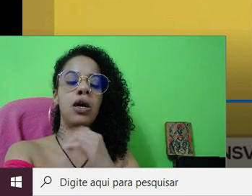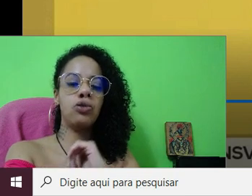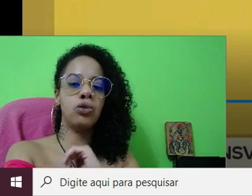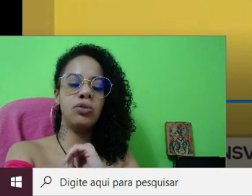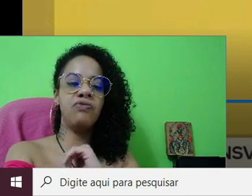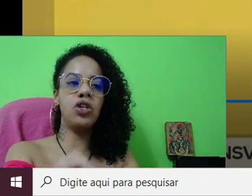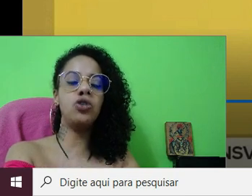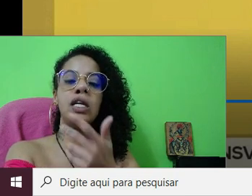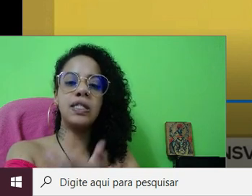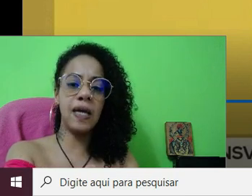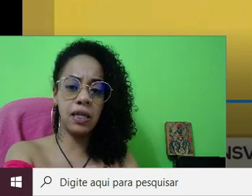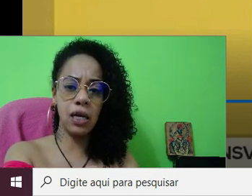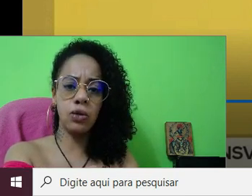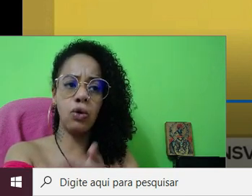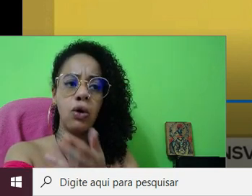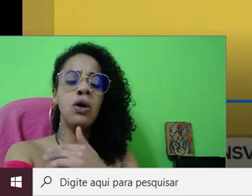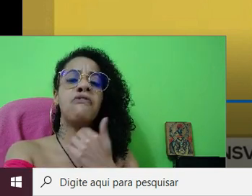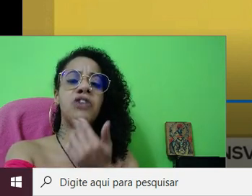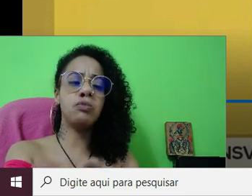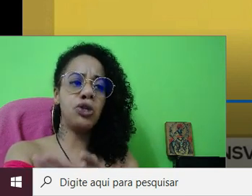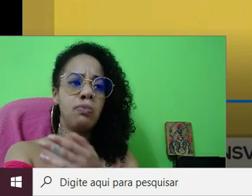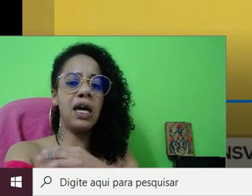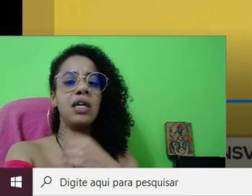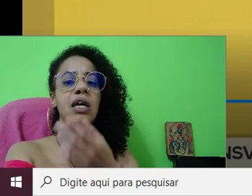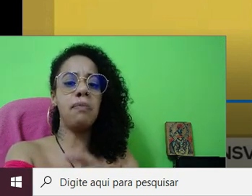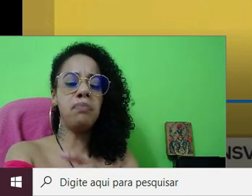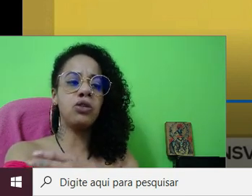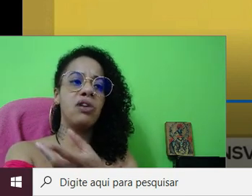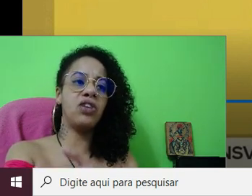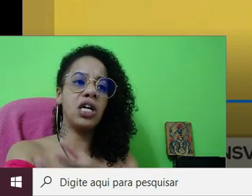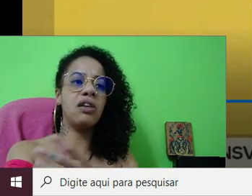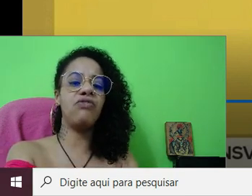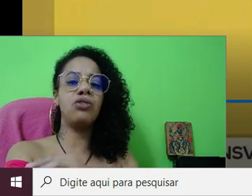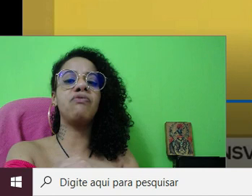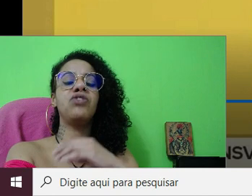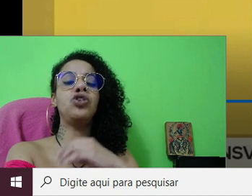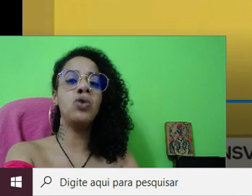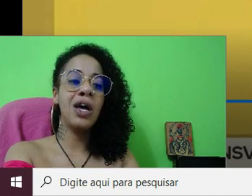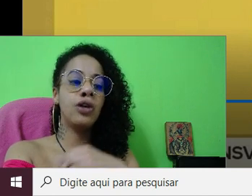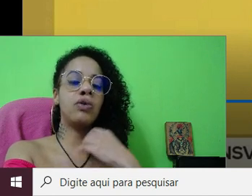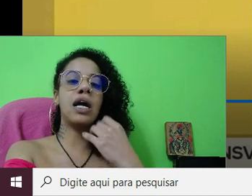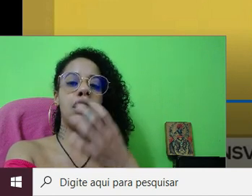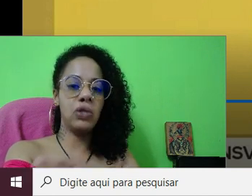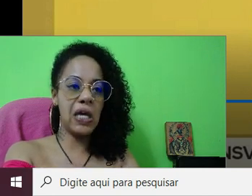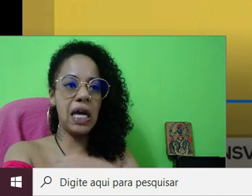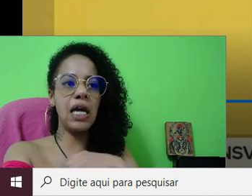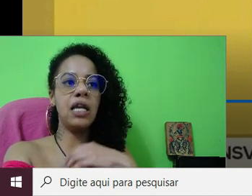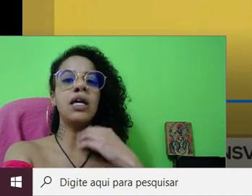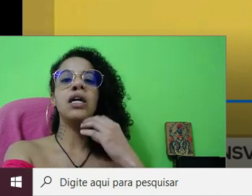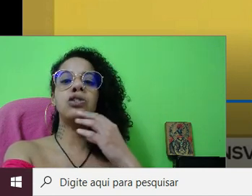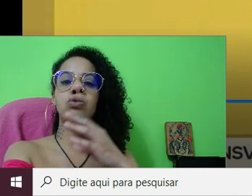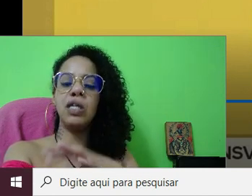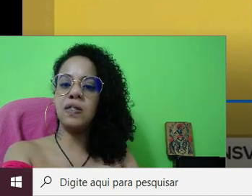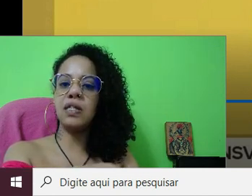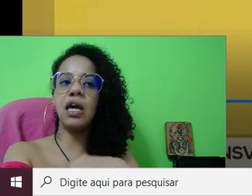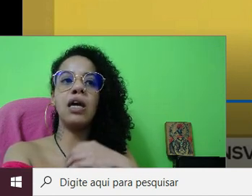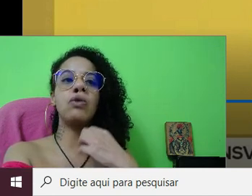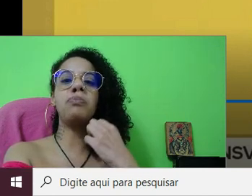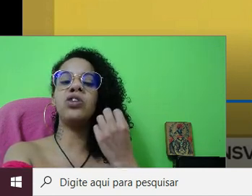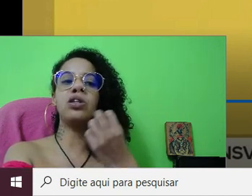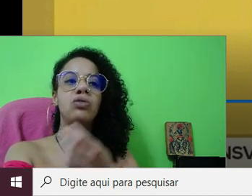assim eu trouxe o vídeo Ele se retratou fez muito bem e repito deveria ter feito um vídeo no canal dele